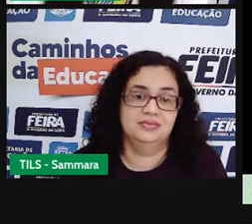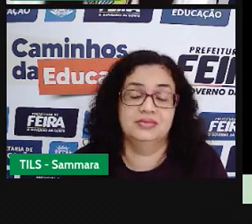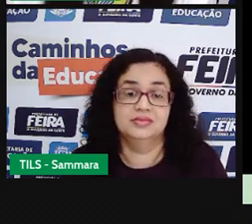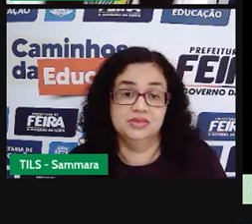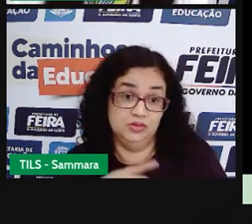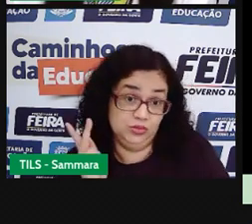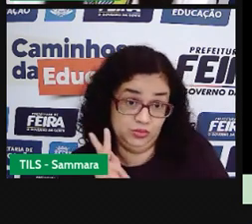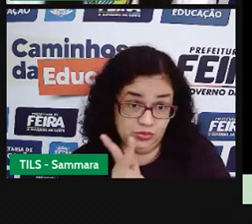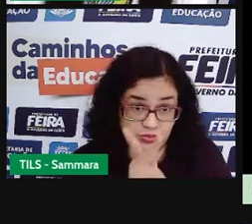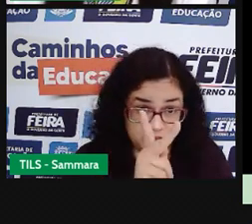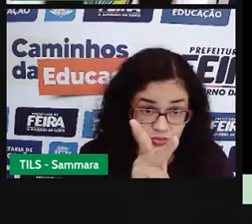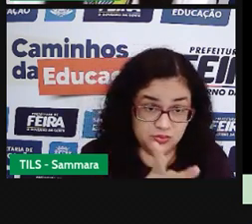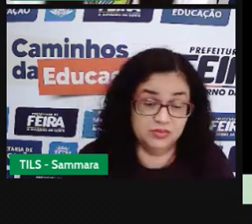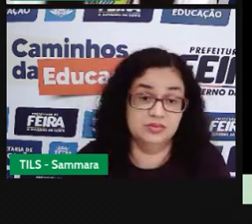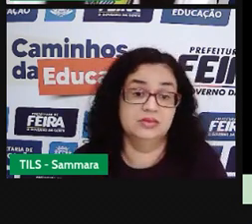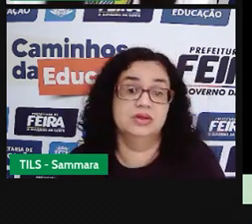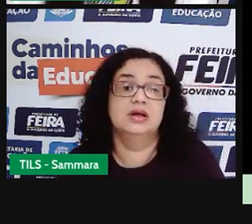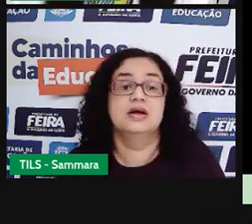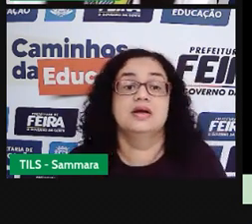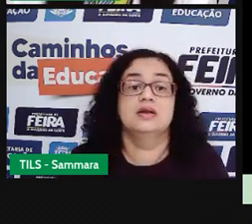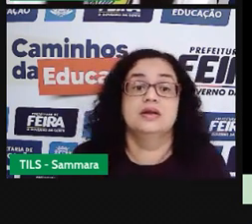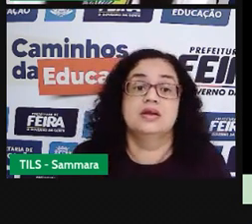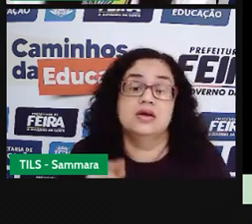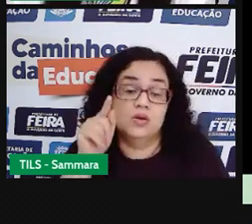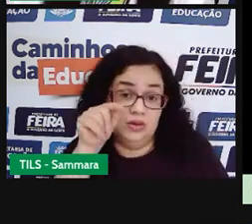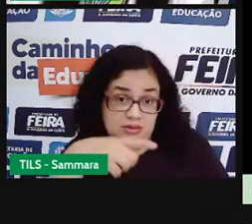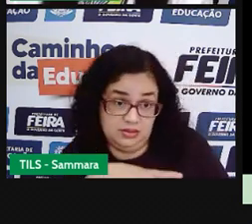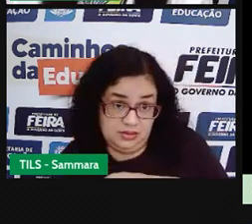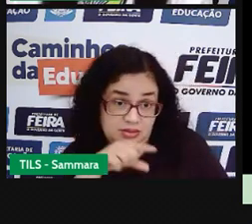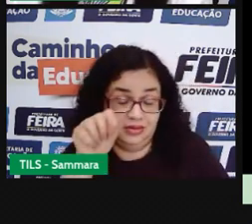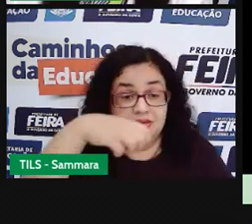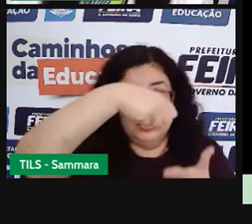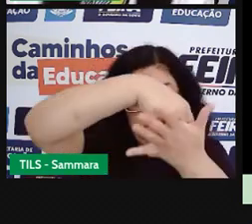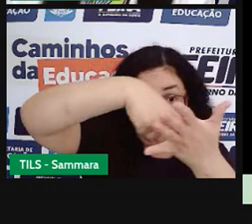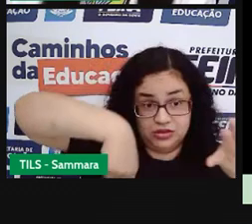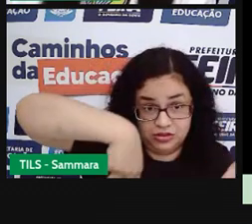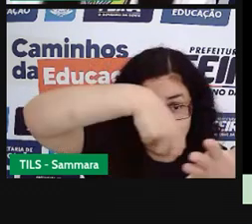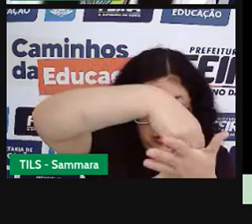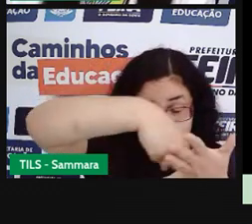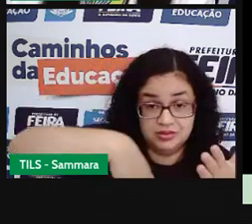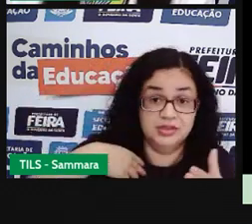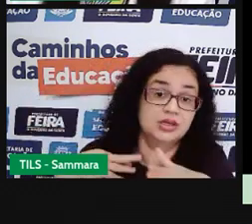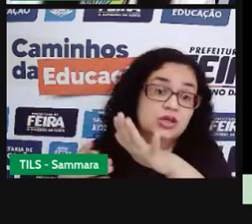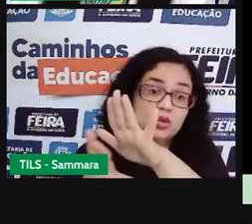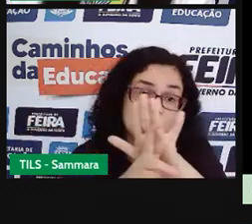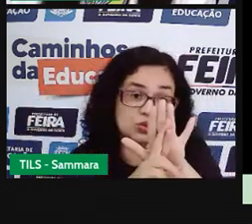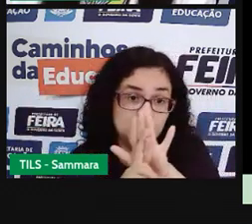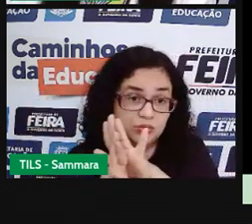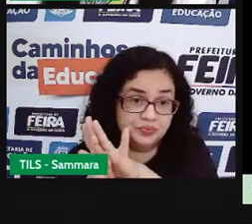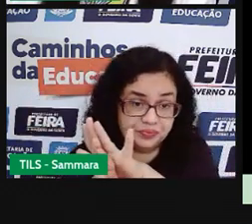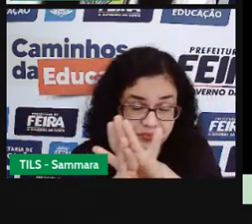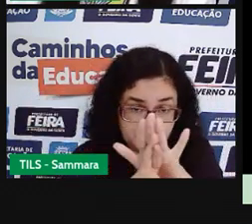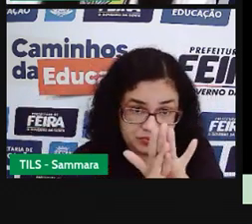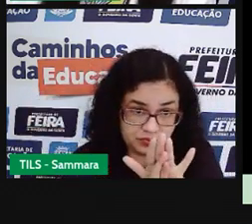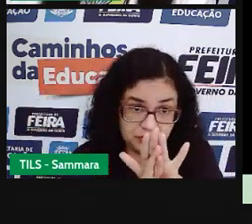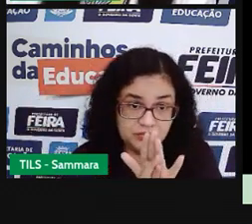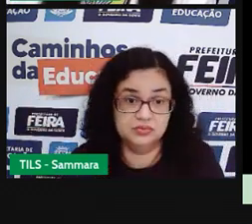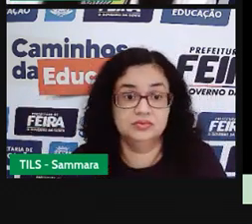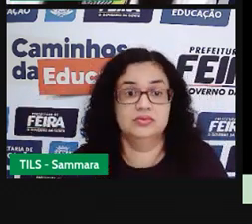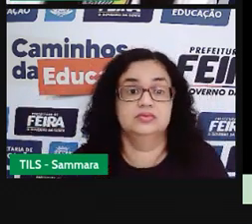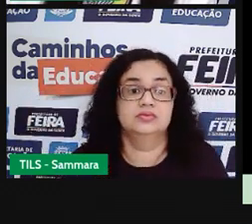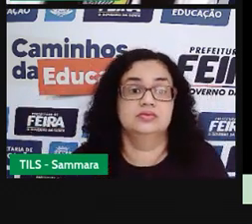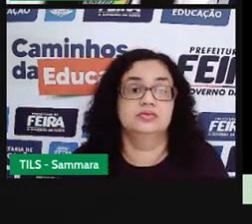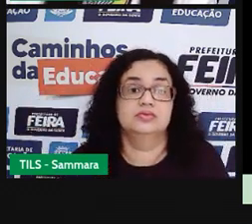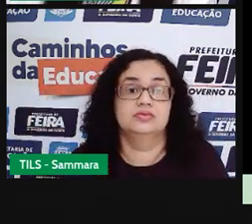bom e vamos lá leitura do dia proposta observação dessa imagem que mostra aí né é